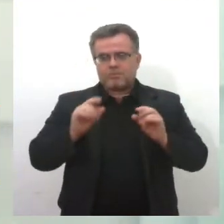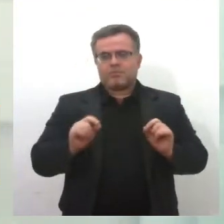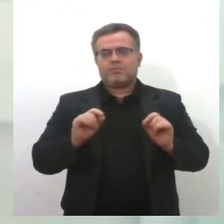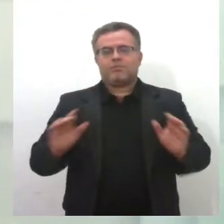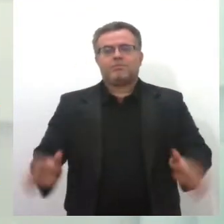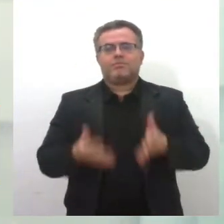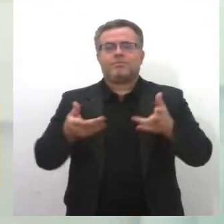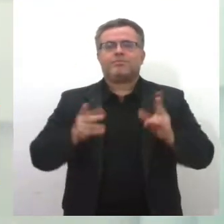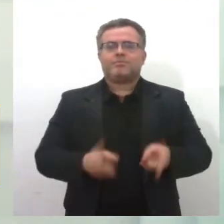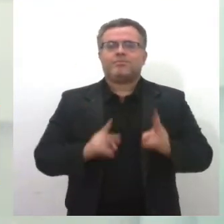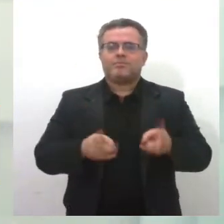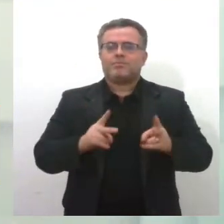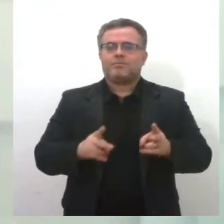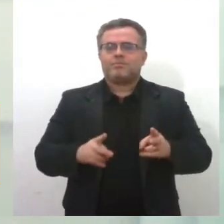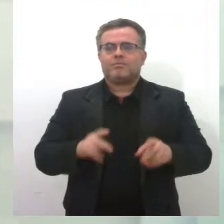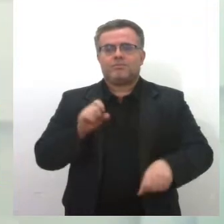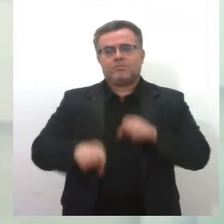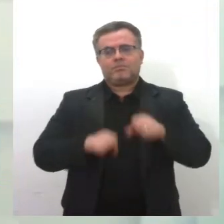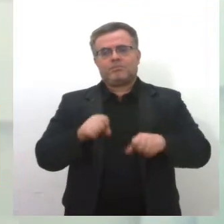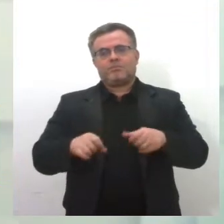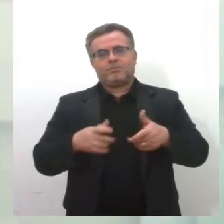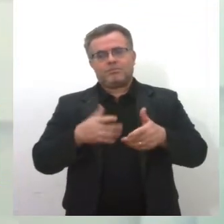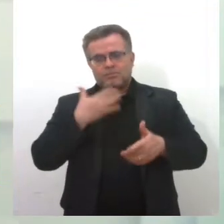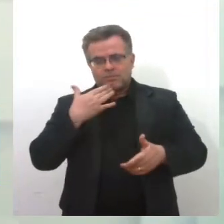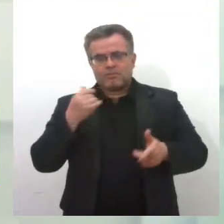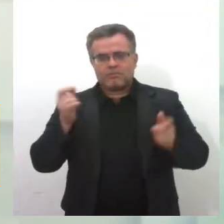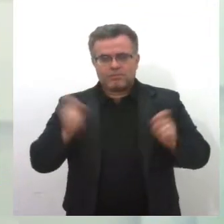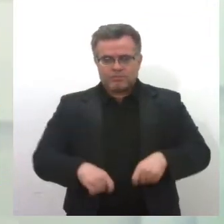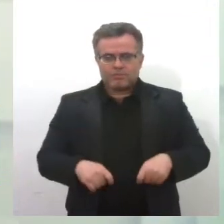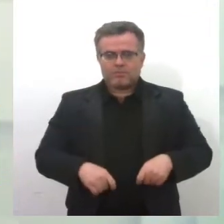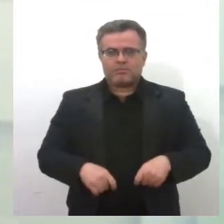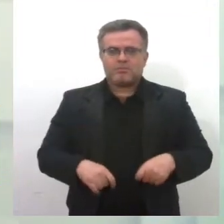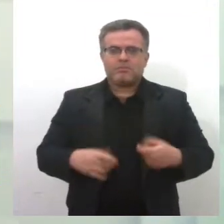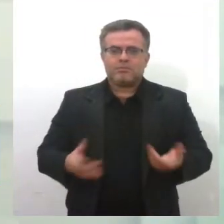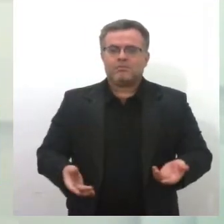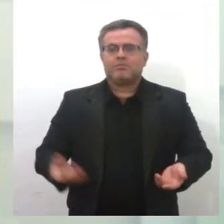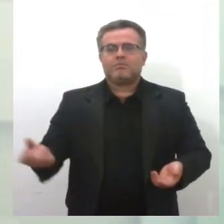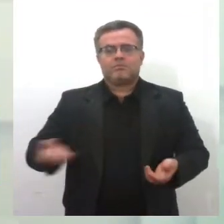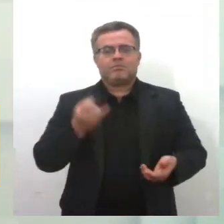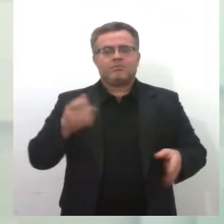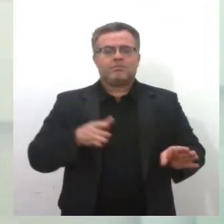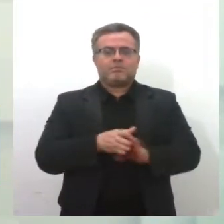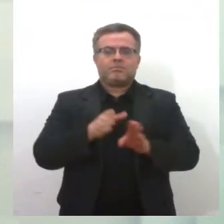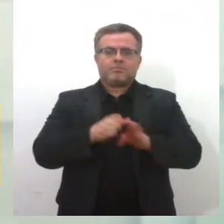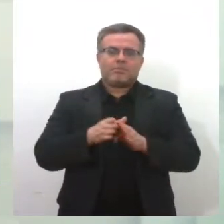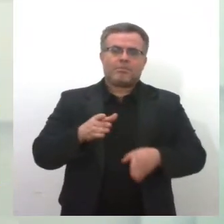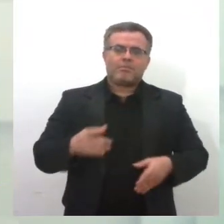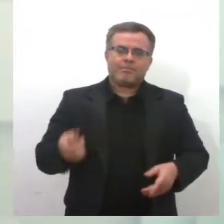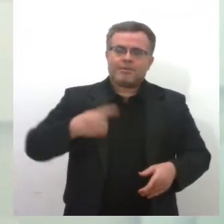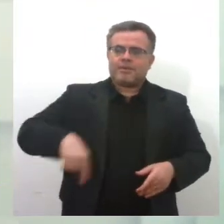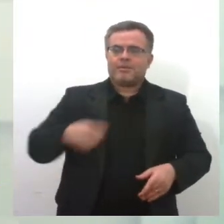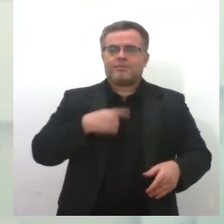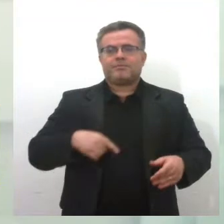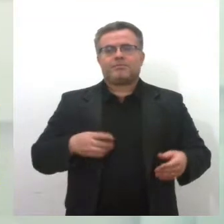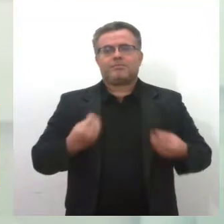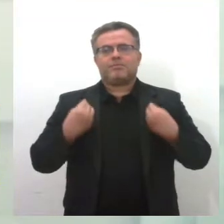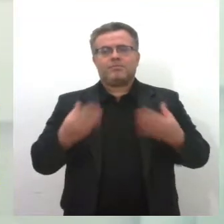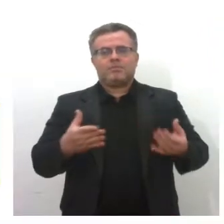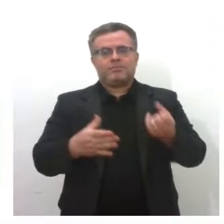a utilizarem meios de transportes mais ecológicos que agridam menos o meio ambiente, é importante também que a gente garanta a segurança